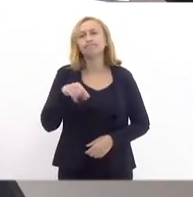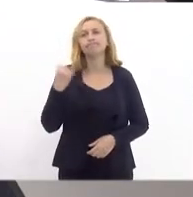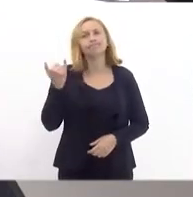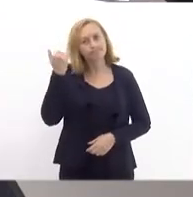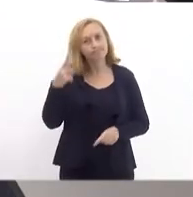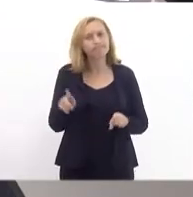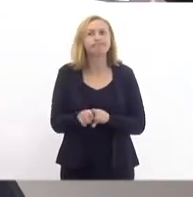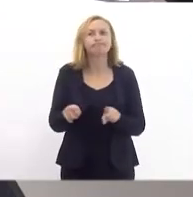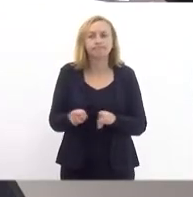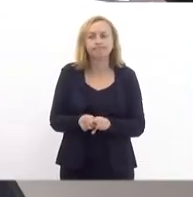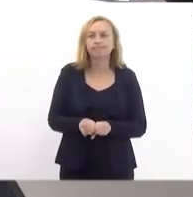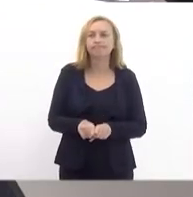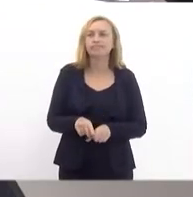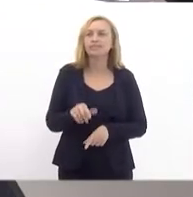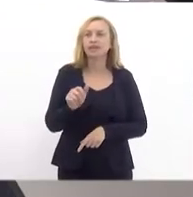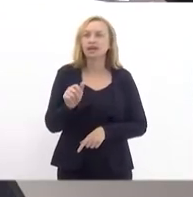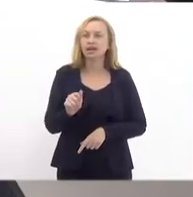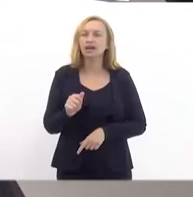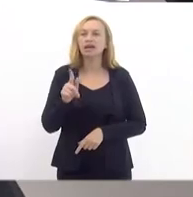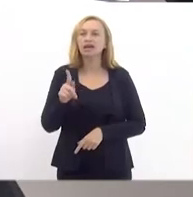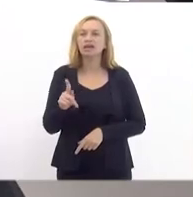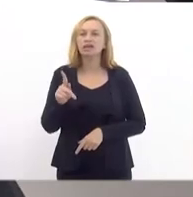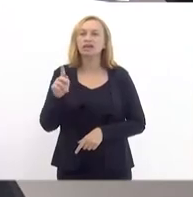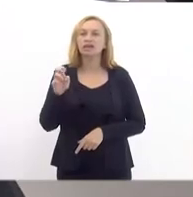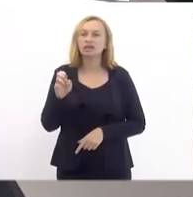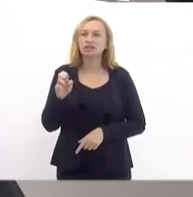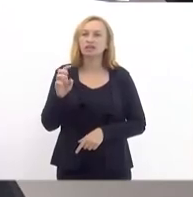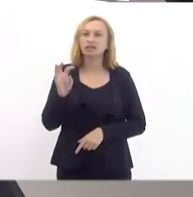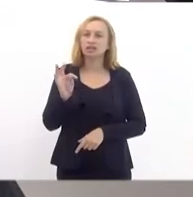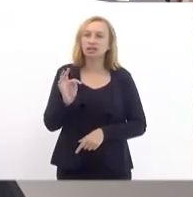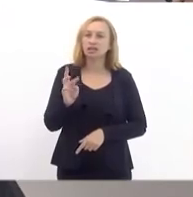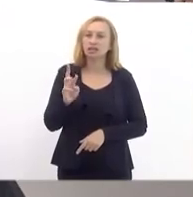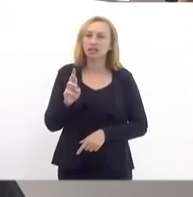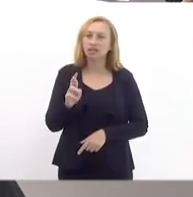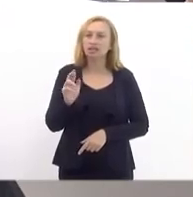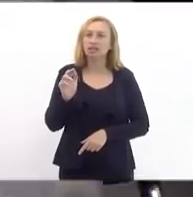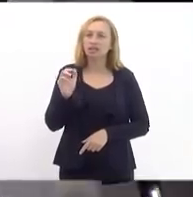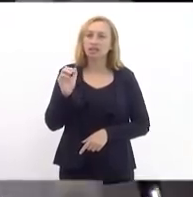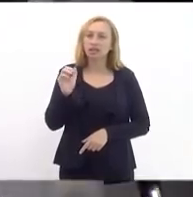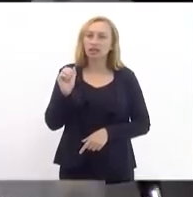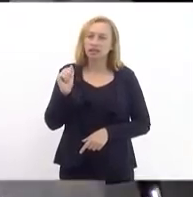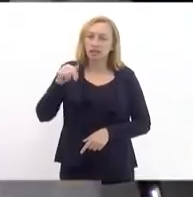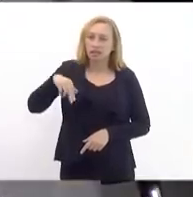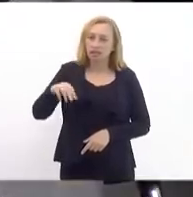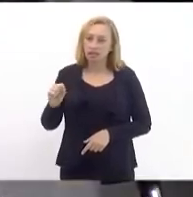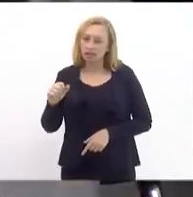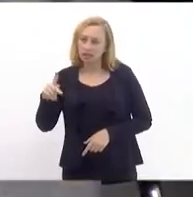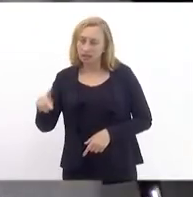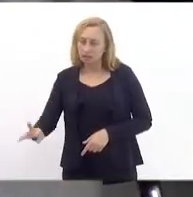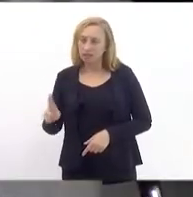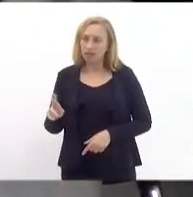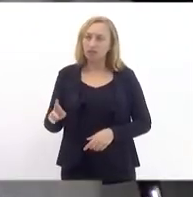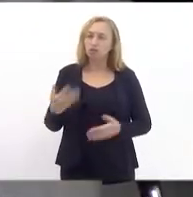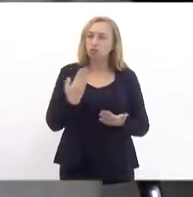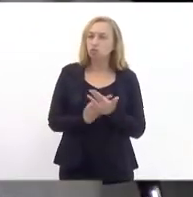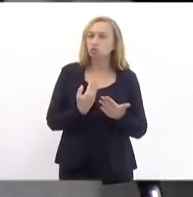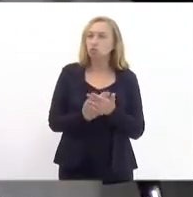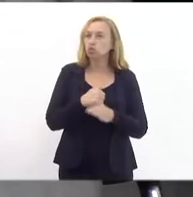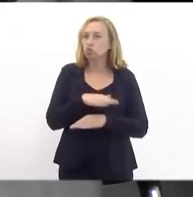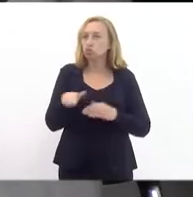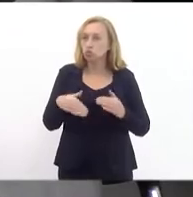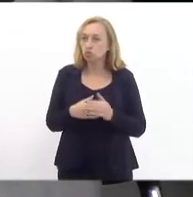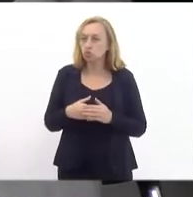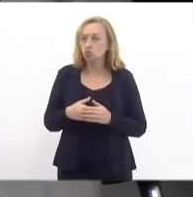também, a Getransp é fundamental nessa mesa, porque os estudos todos que levam